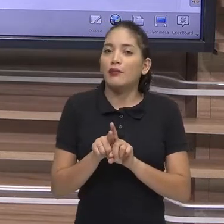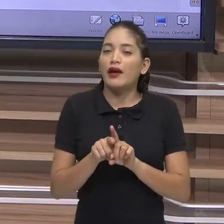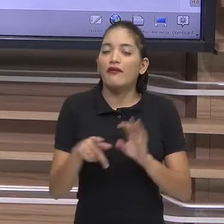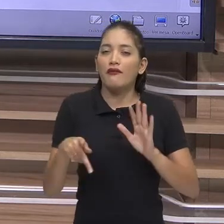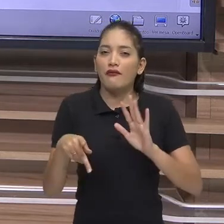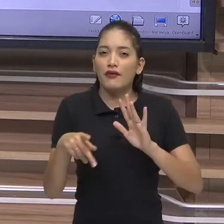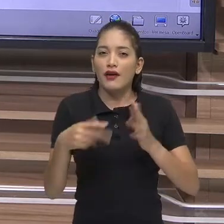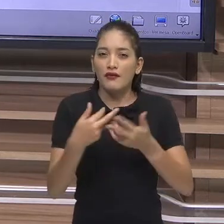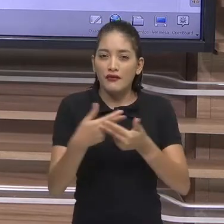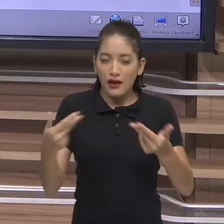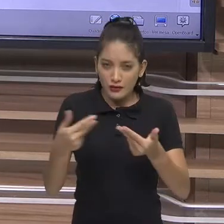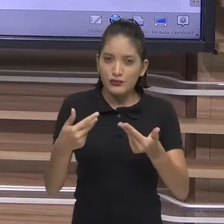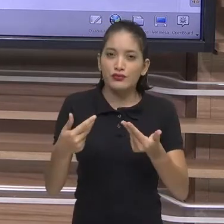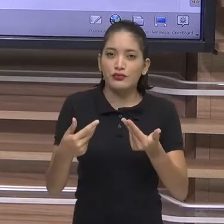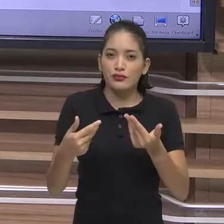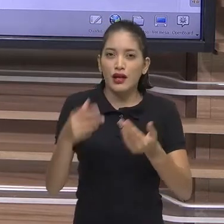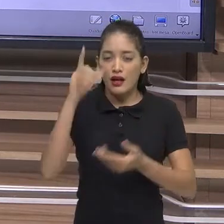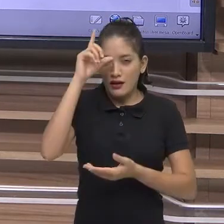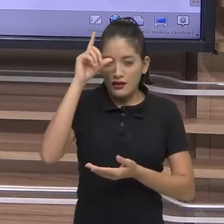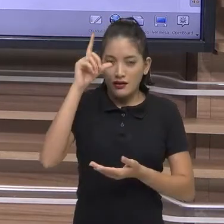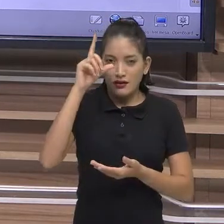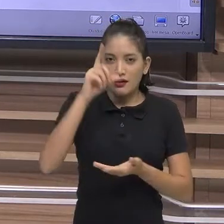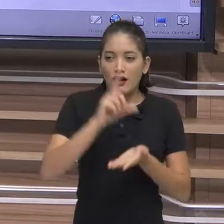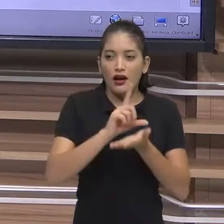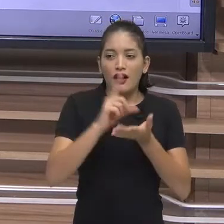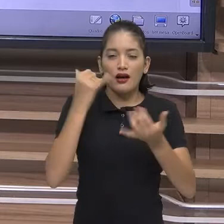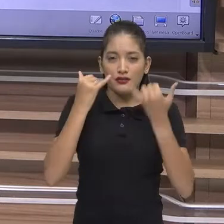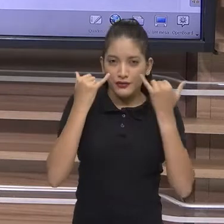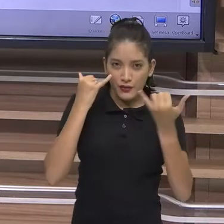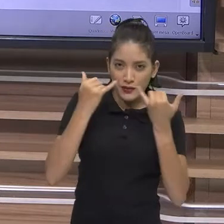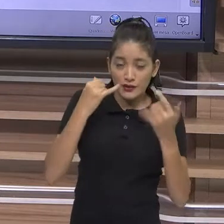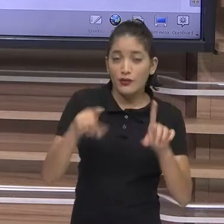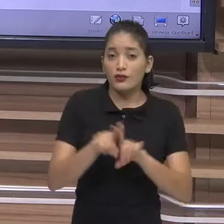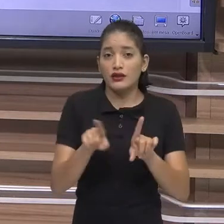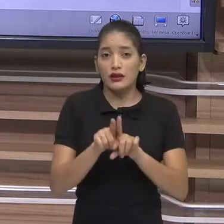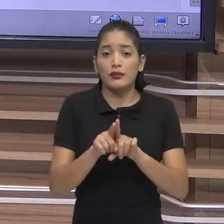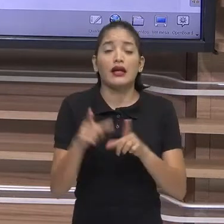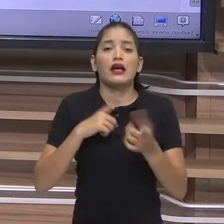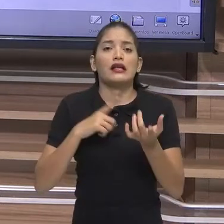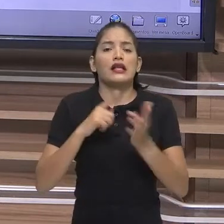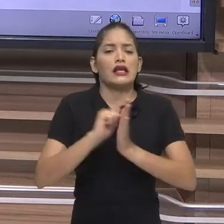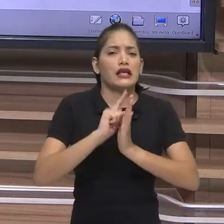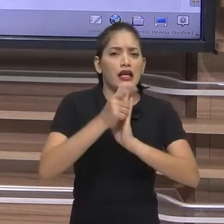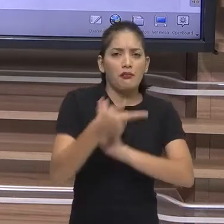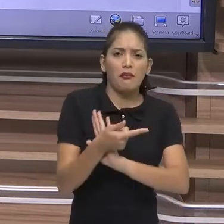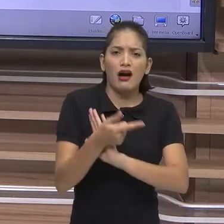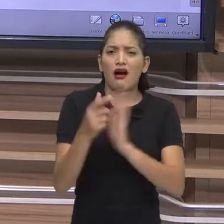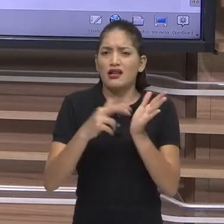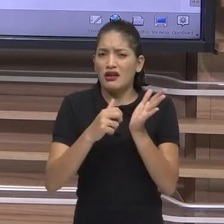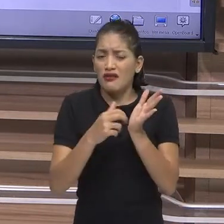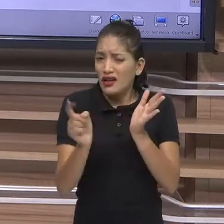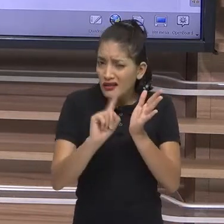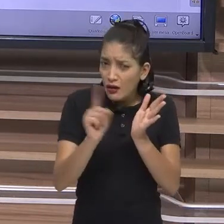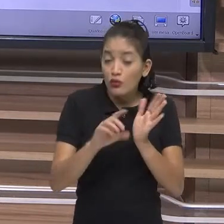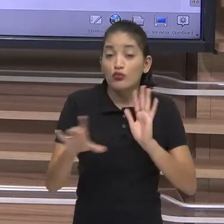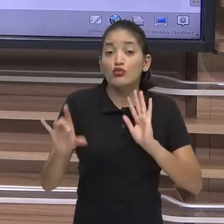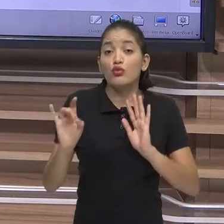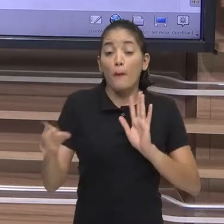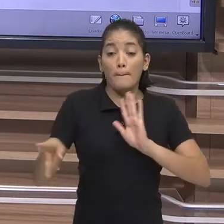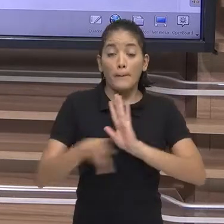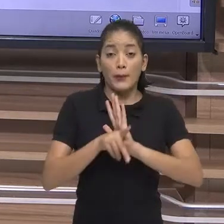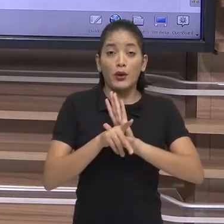artigos, algo que sempre relacionado a texto. Não vem a gramática, não vem vocabulário separado, não. É só